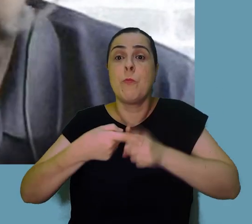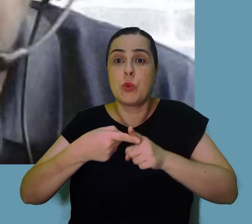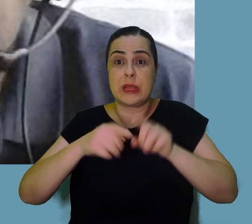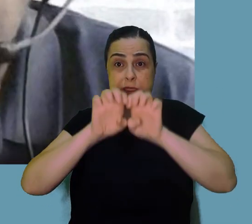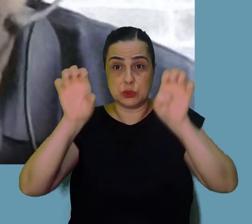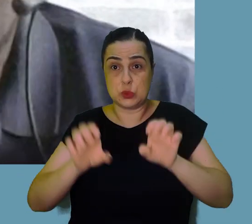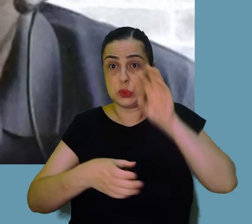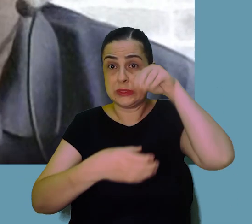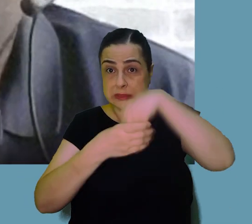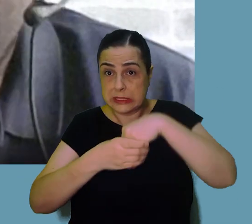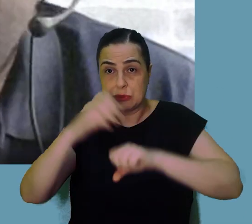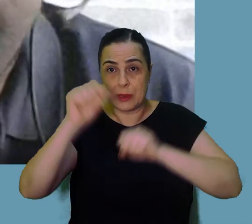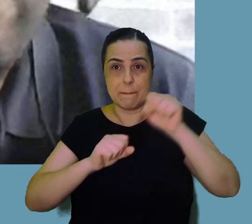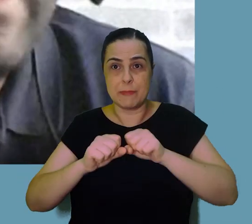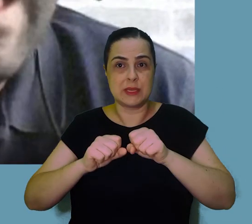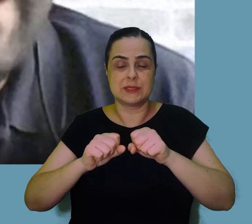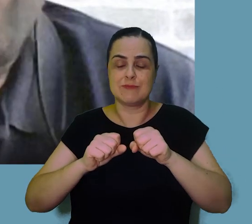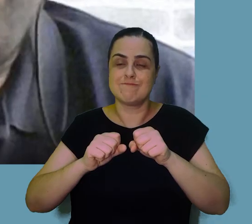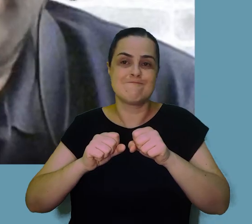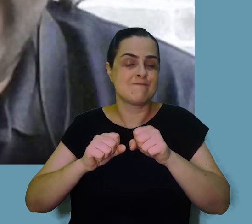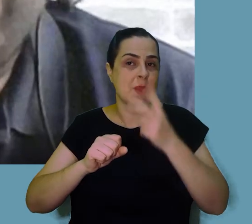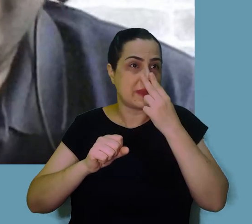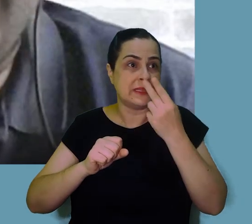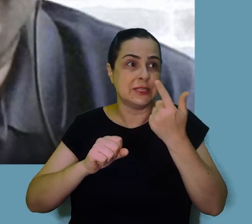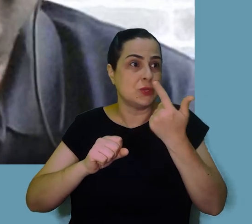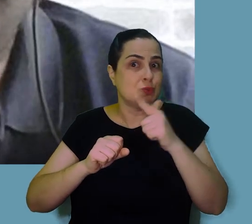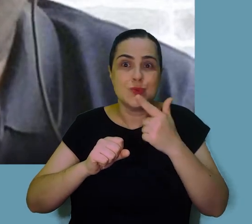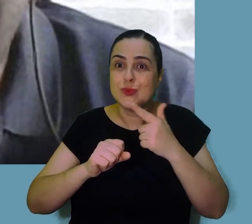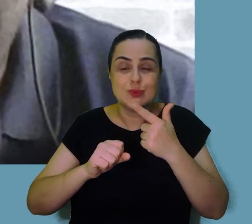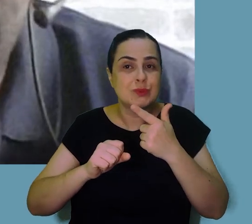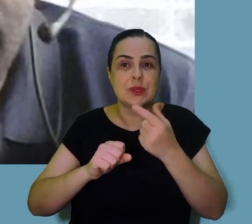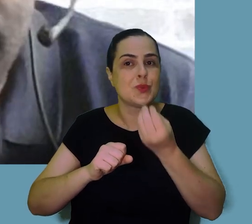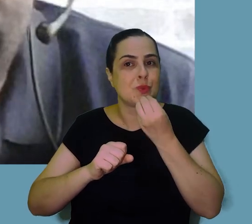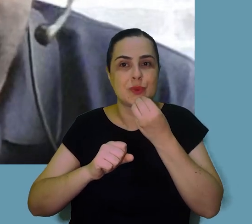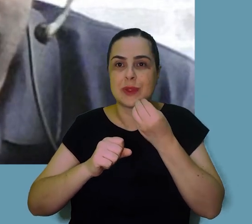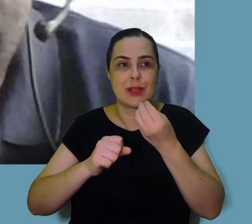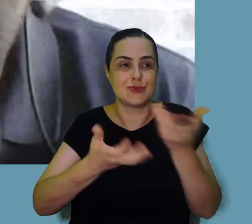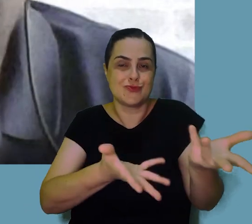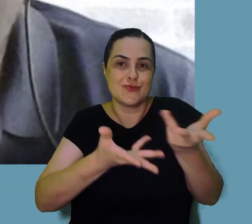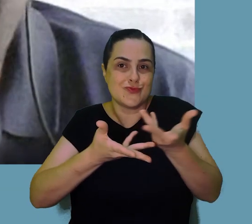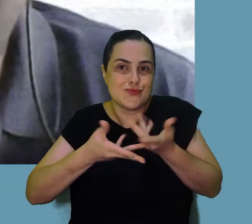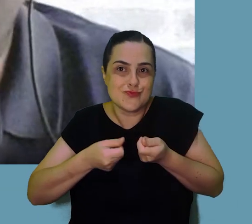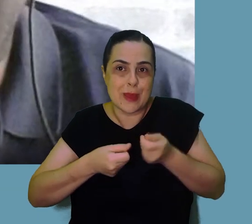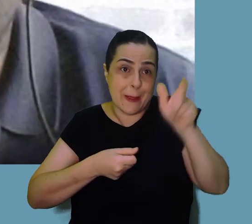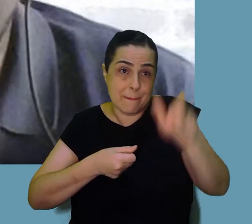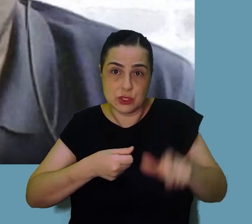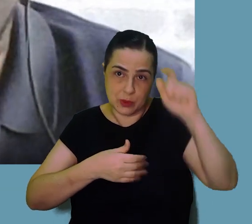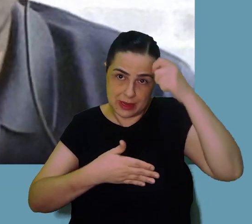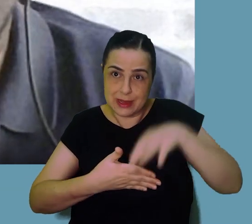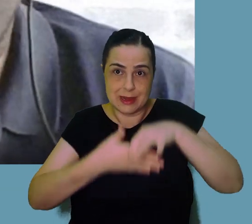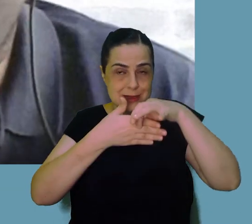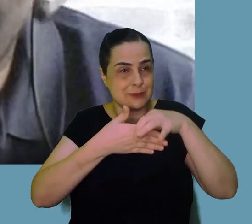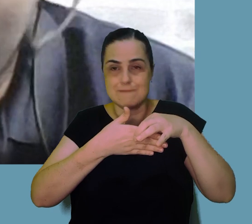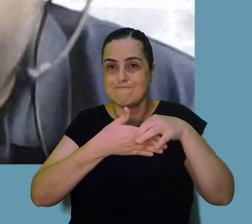seus quadros não estão acomodados a receber lideranças negras. E mesmo aqueles